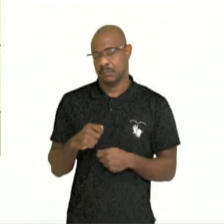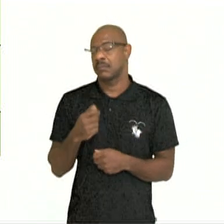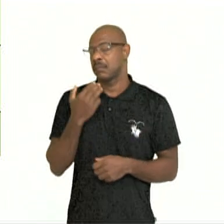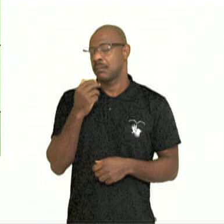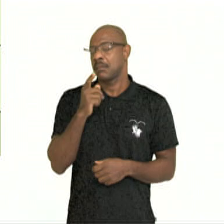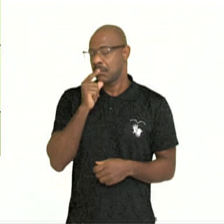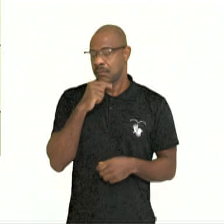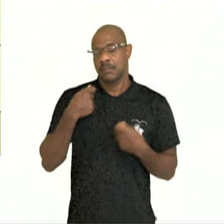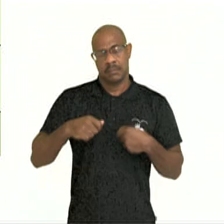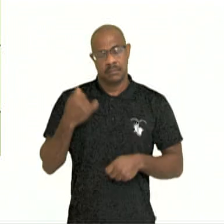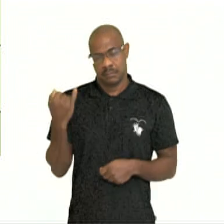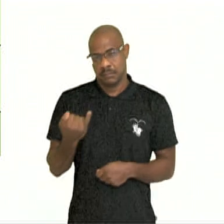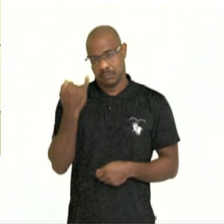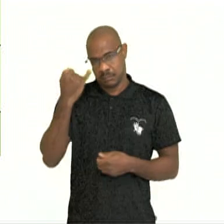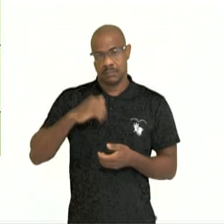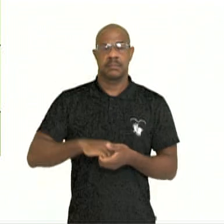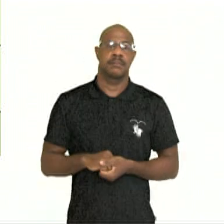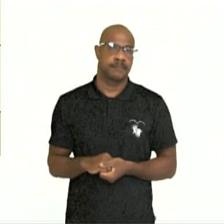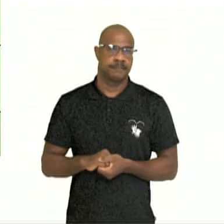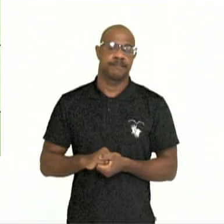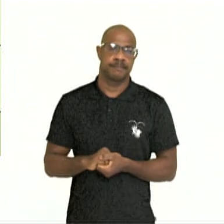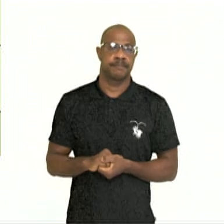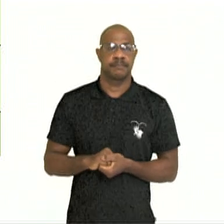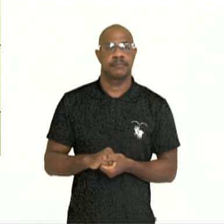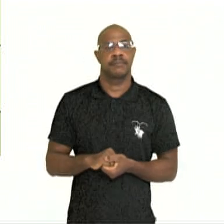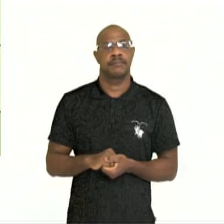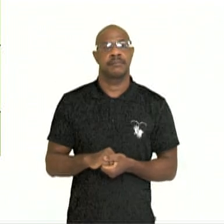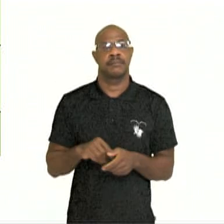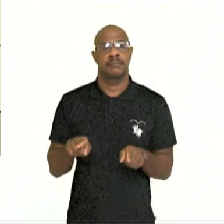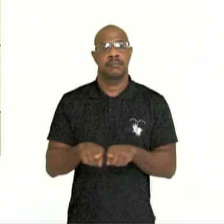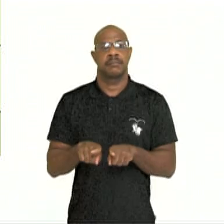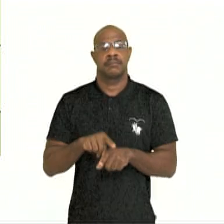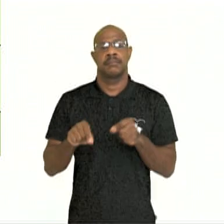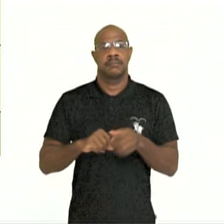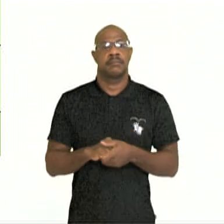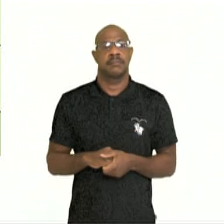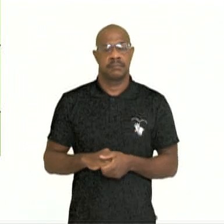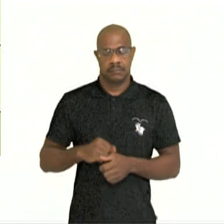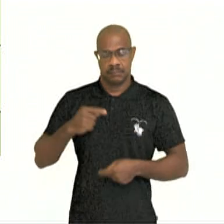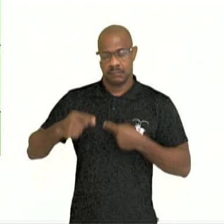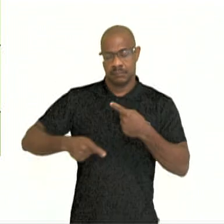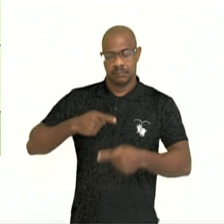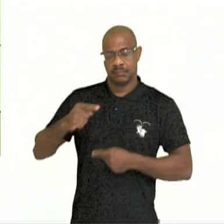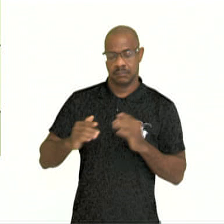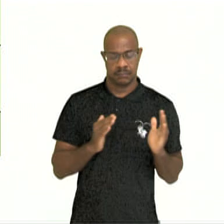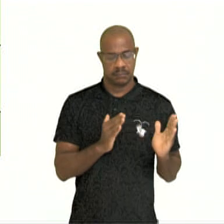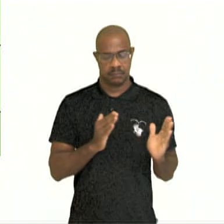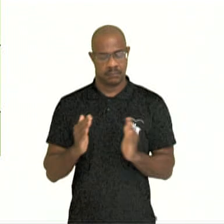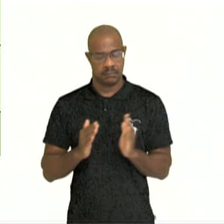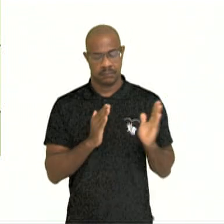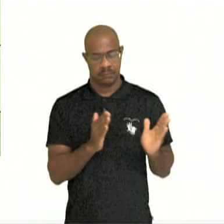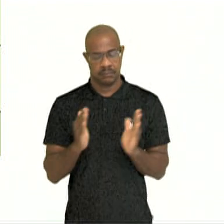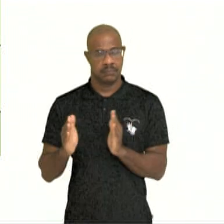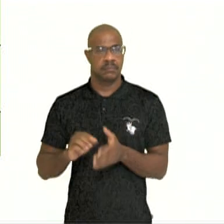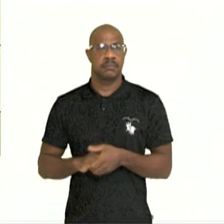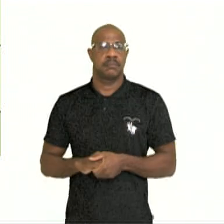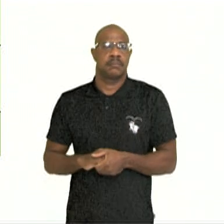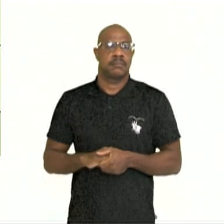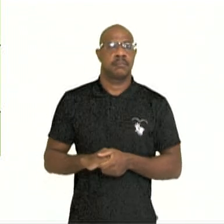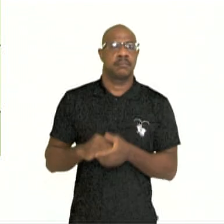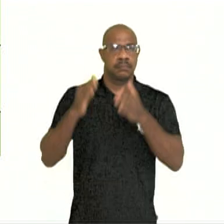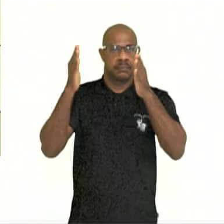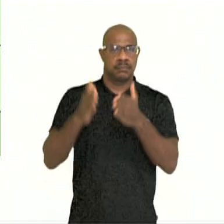os dois grupos, tanto as briófitas como as pteridófitas, e a fase duradoura do ciclo aqui muda. Nas briófitas, a fase duradoura